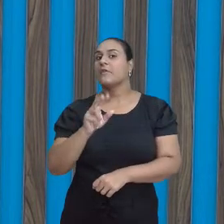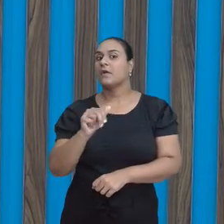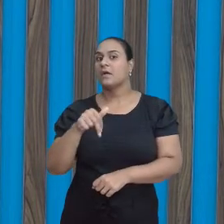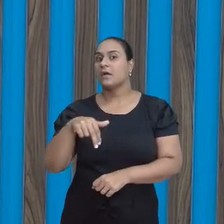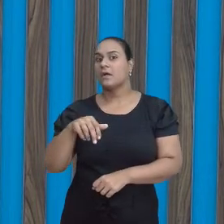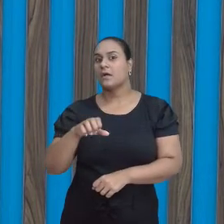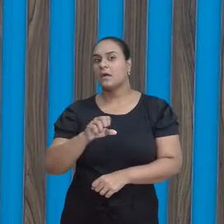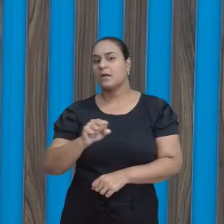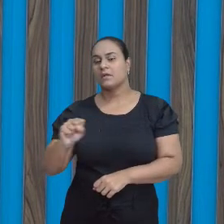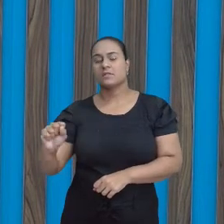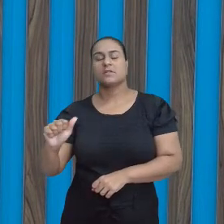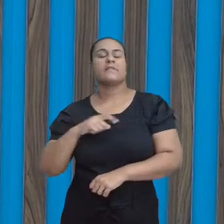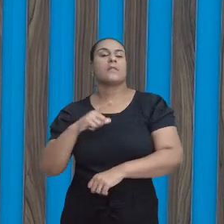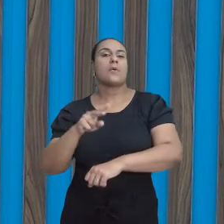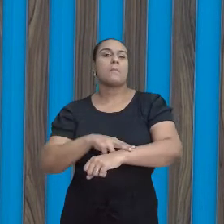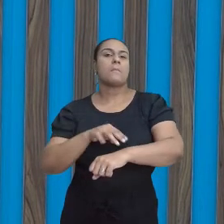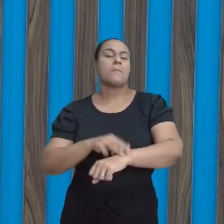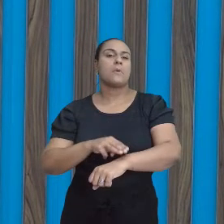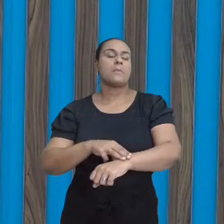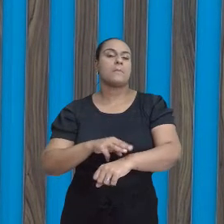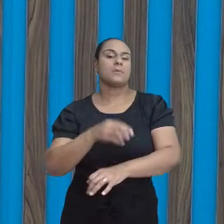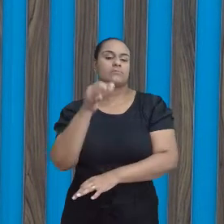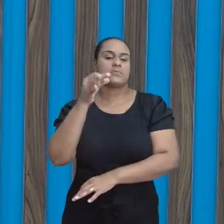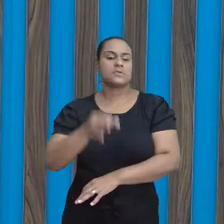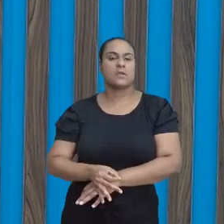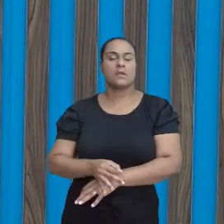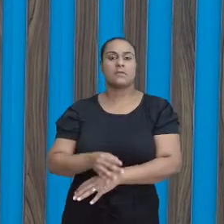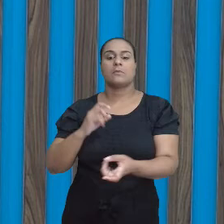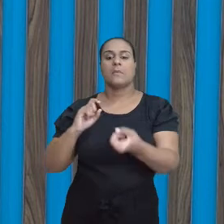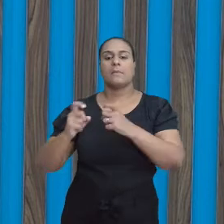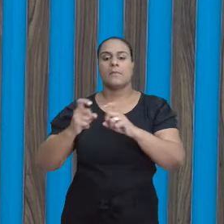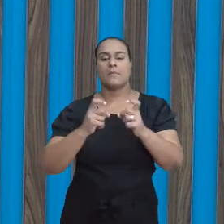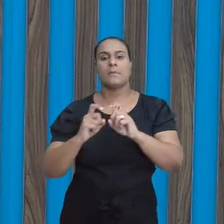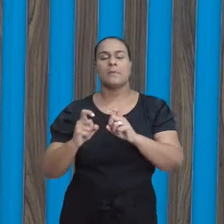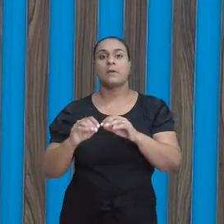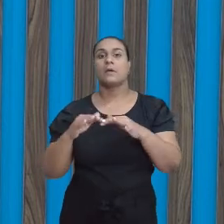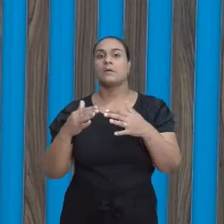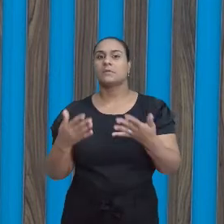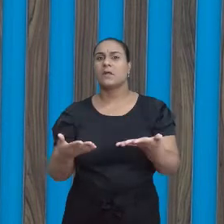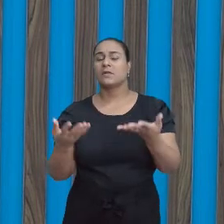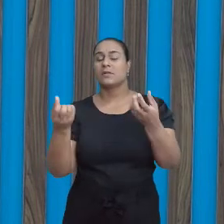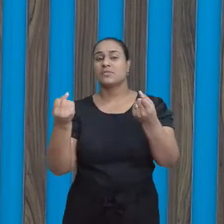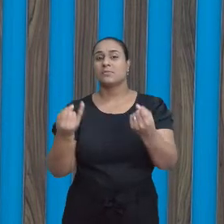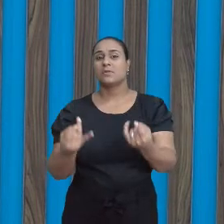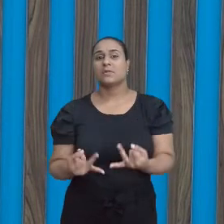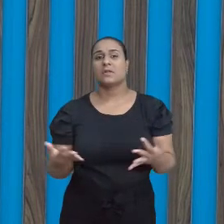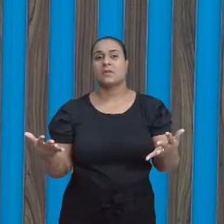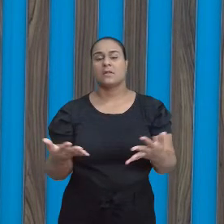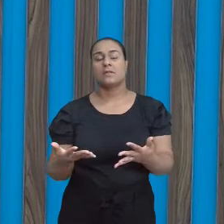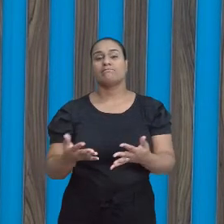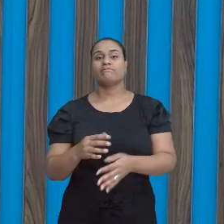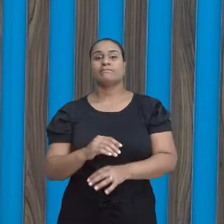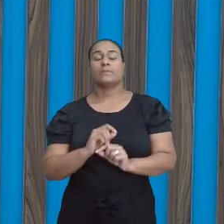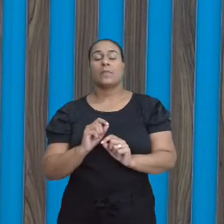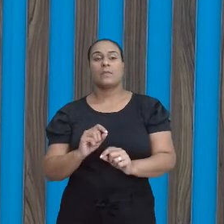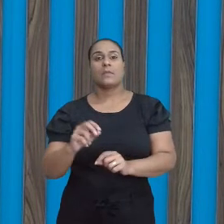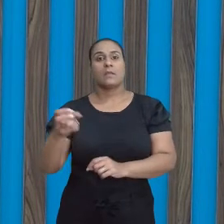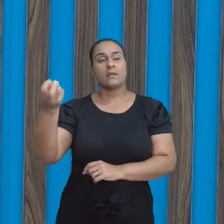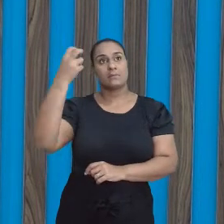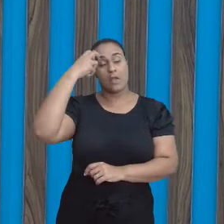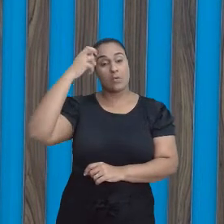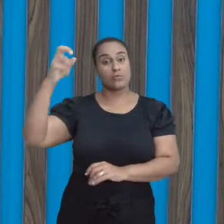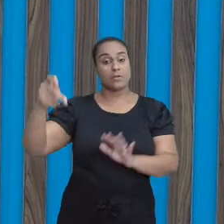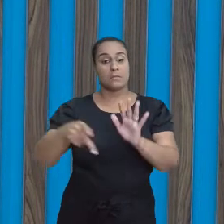já trabalharam comigo, vão trabalhar comigo em geografia, essa questão aqui. Mas o que a gente está falando aqui é exatamente dessa cultura indígena, tá?